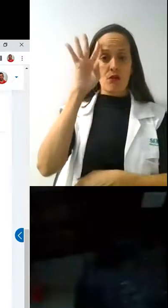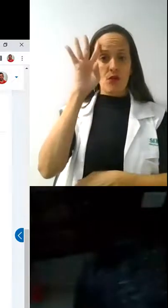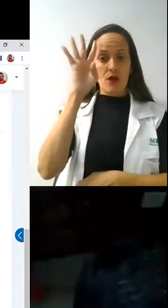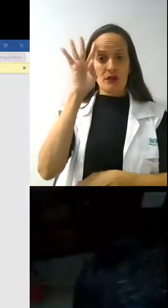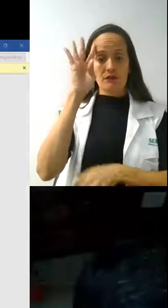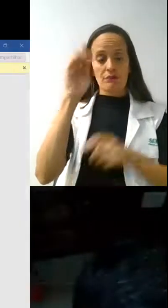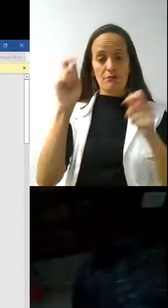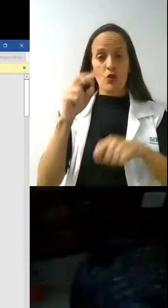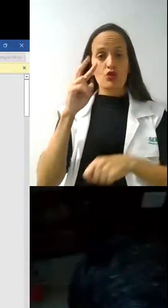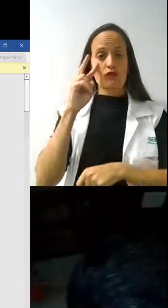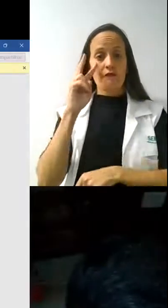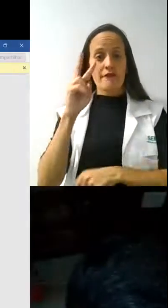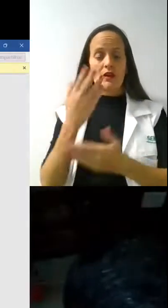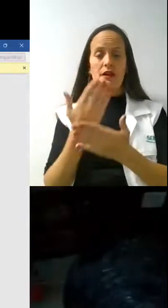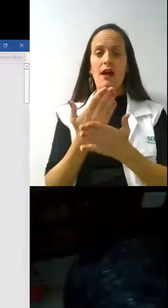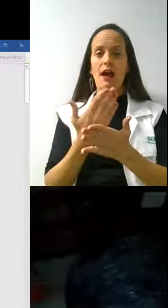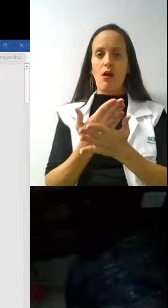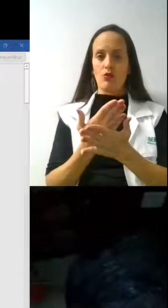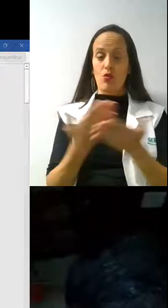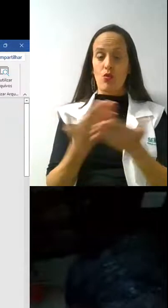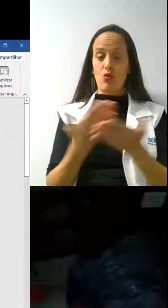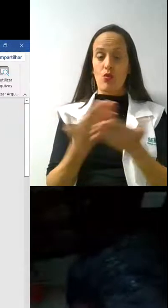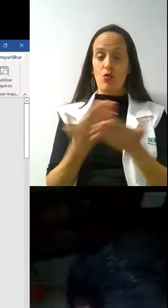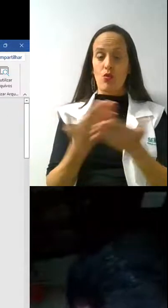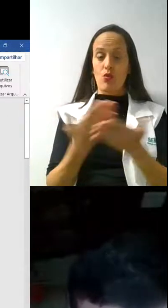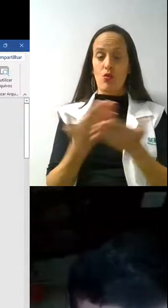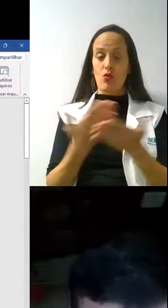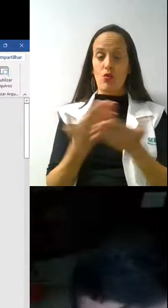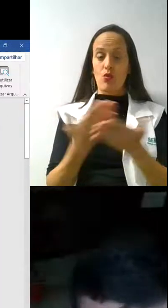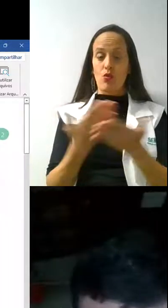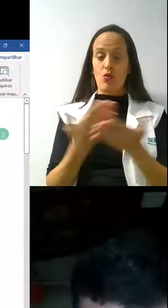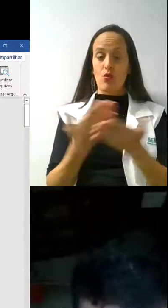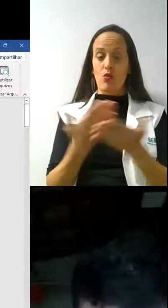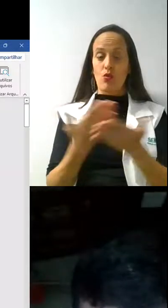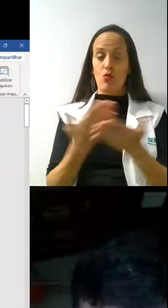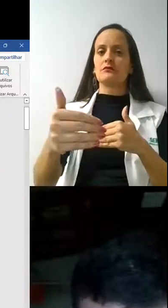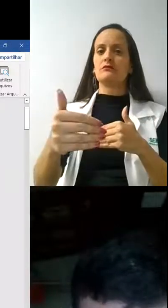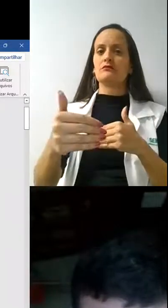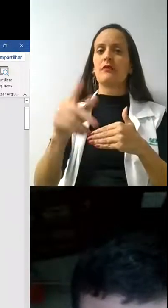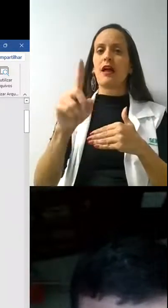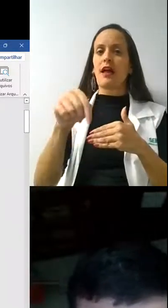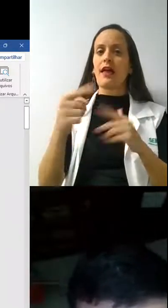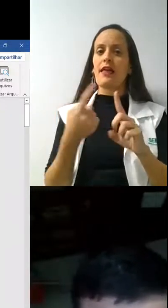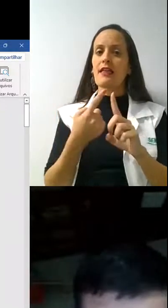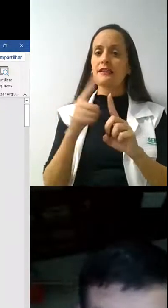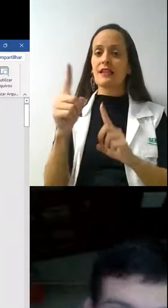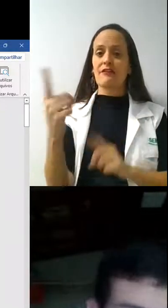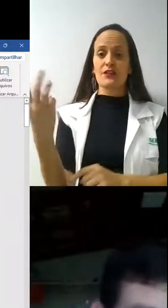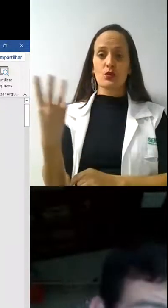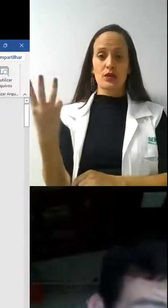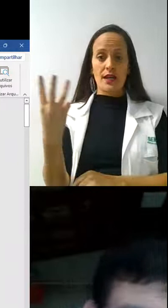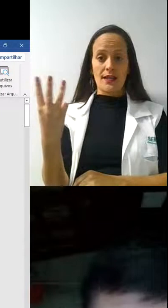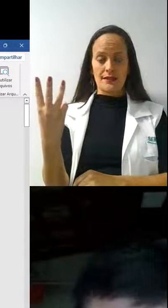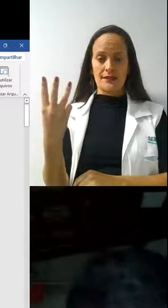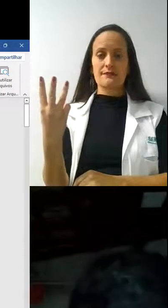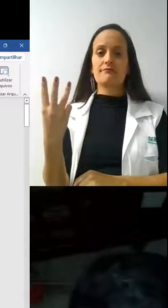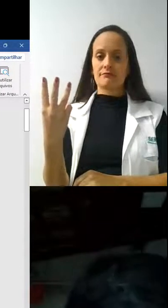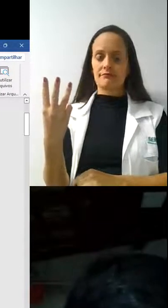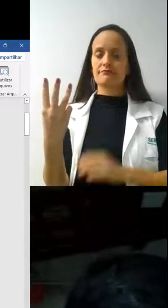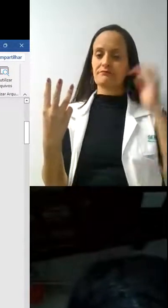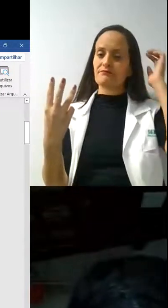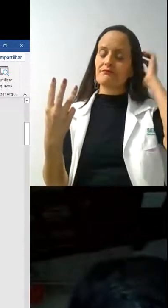2, né? Hoje a gente vai dar continuidade aqui, ó, a partir do desafio 3. Então, esse desafio 1 aqui a